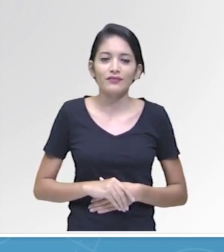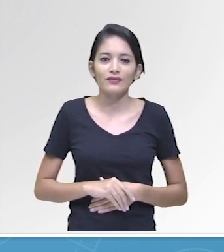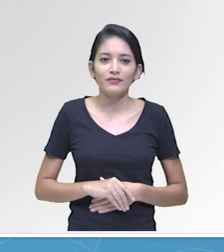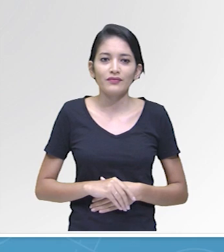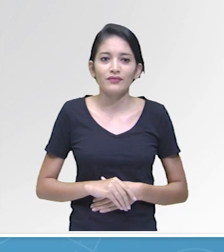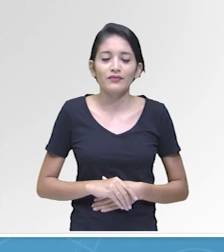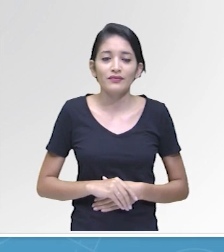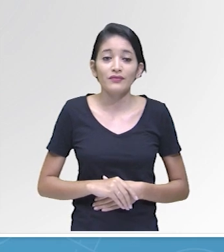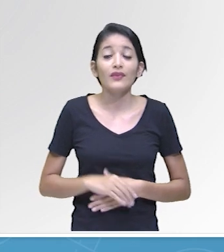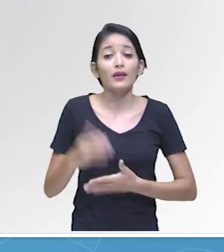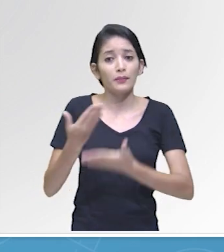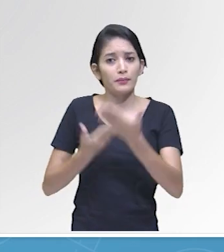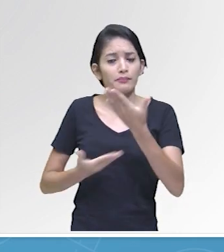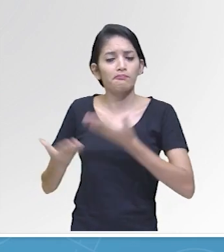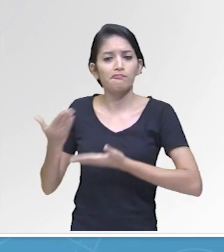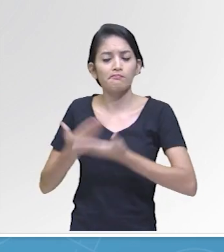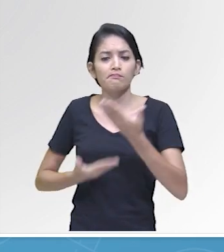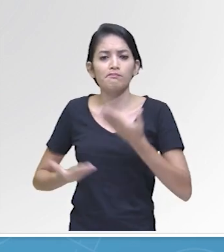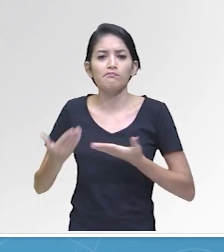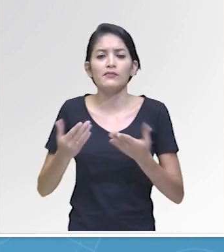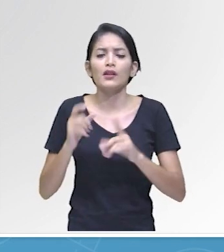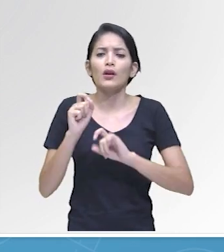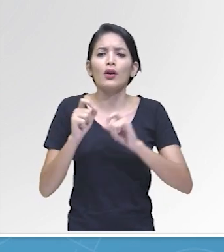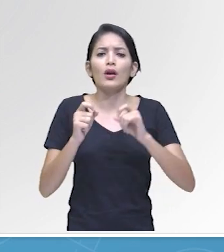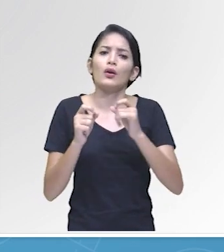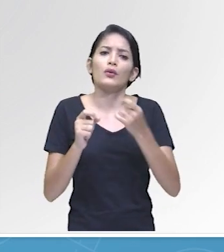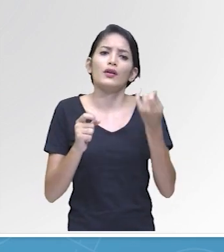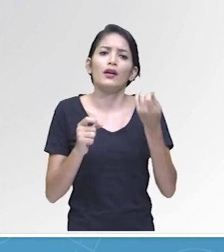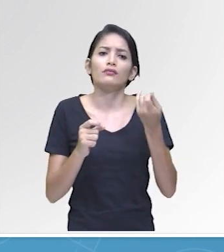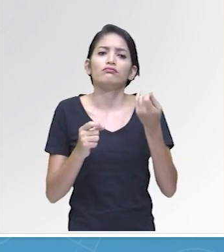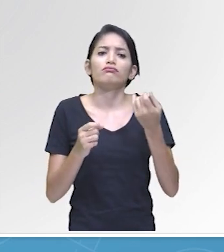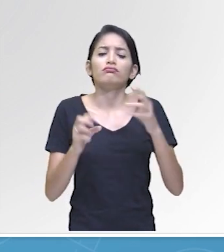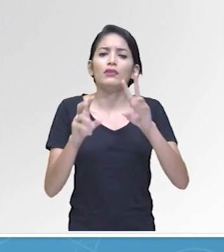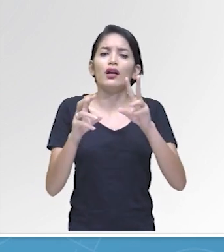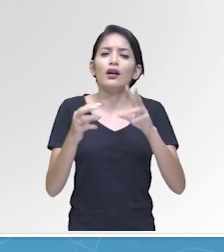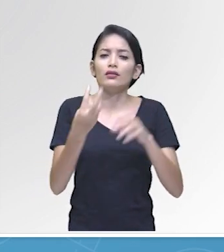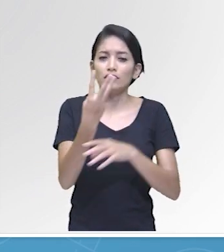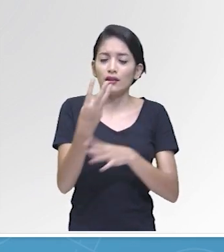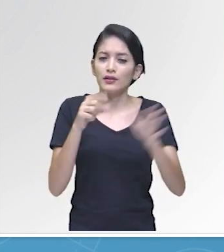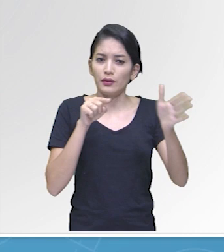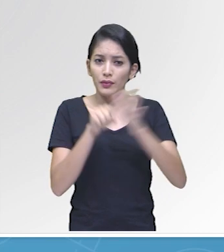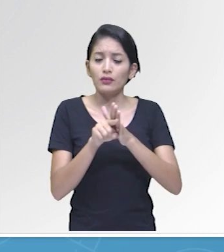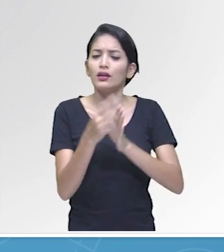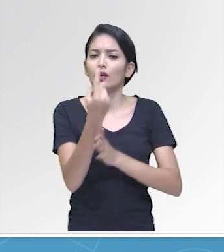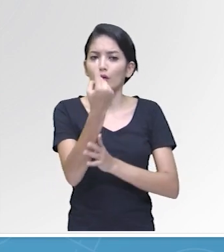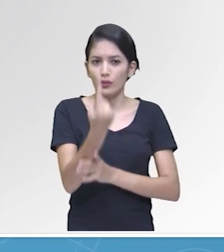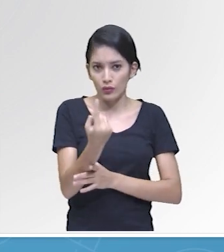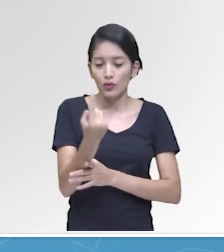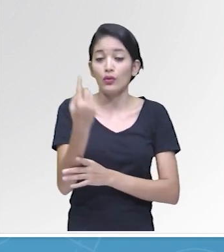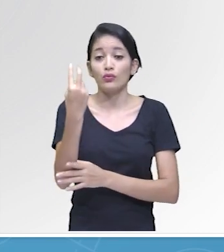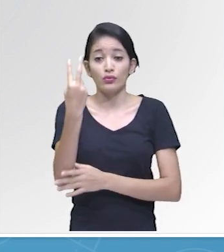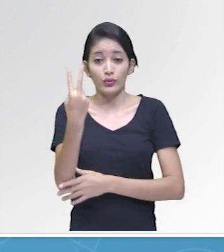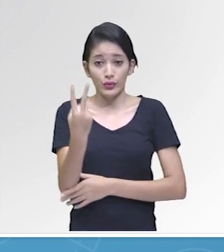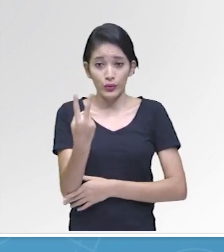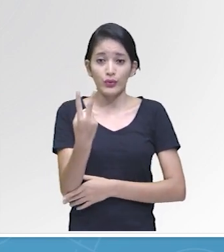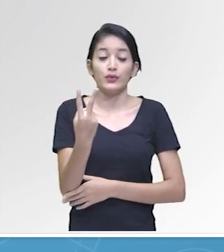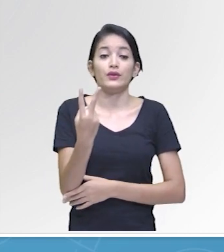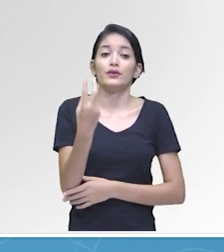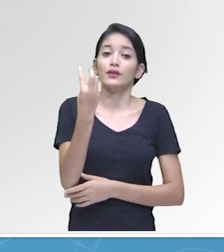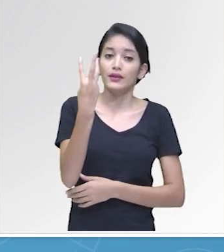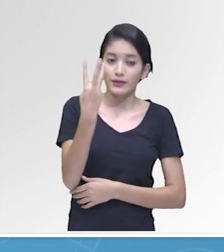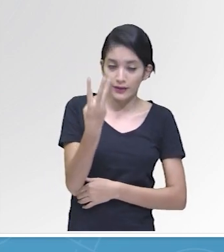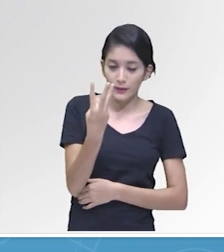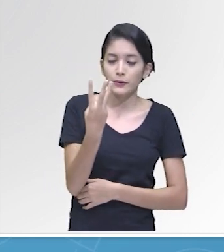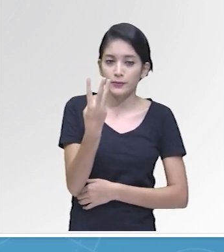Nossa dinâmica local interativa são 3 questões, tá bom? Você tem aí a questão 1, a questão 2 e a